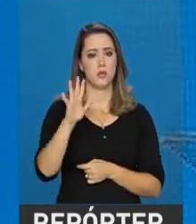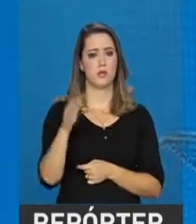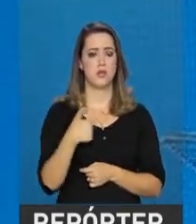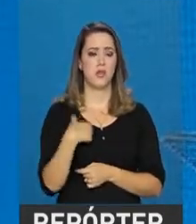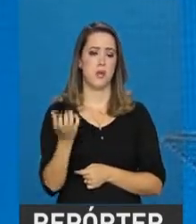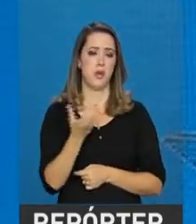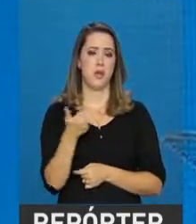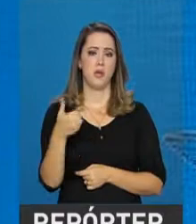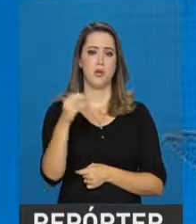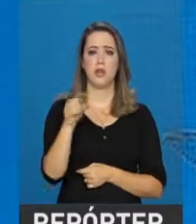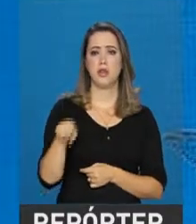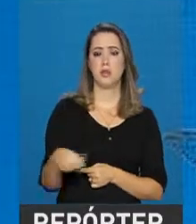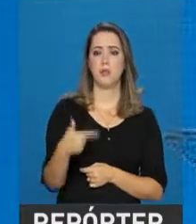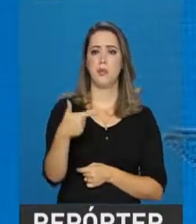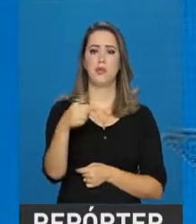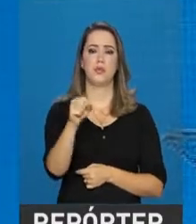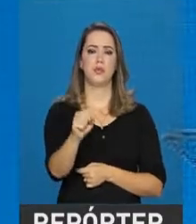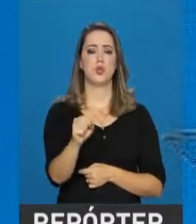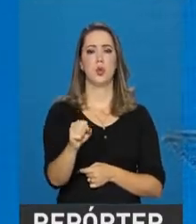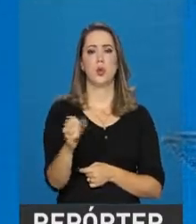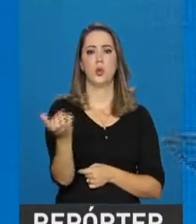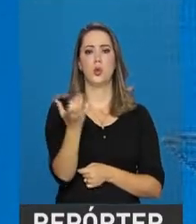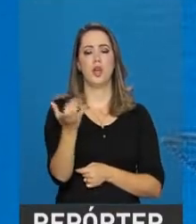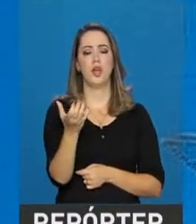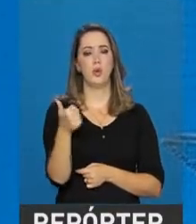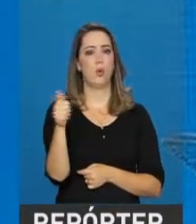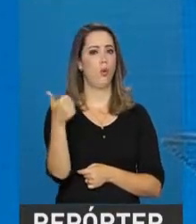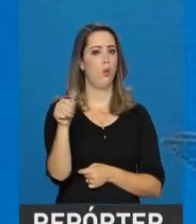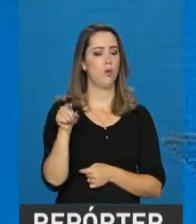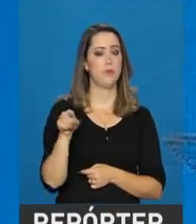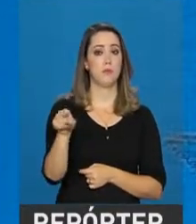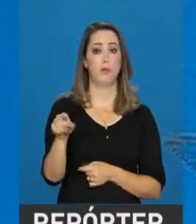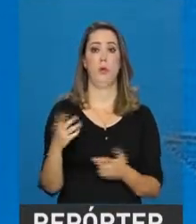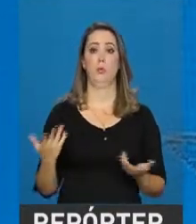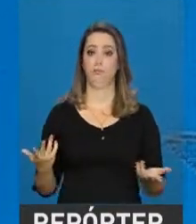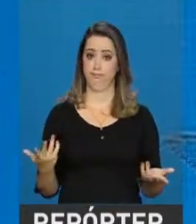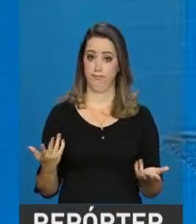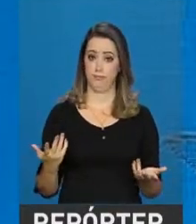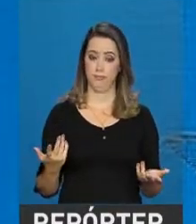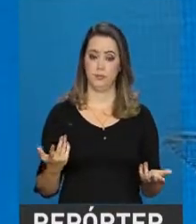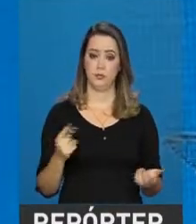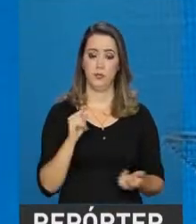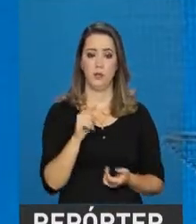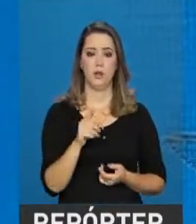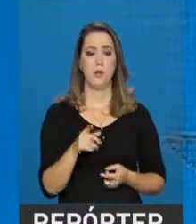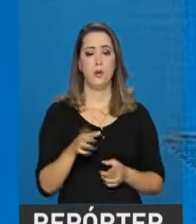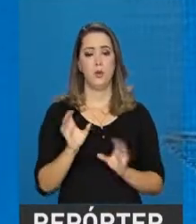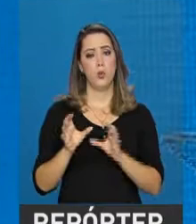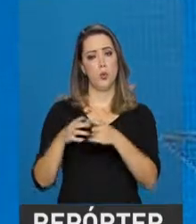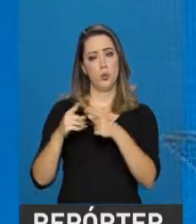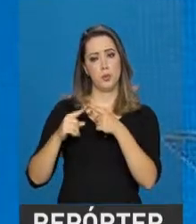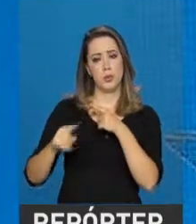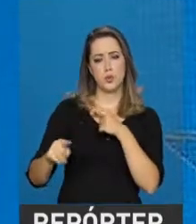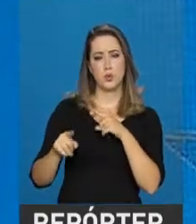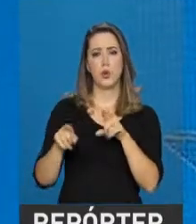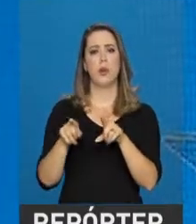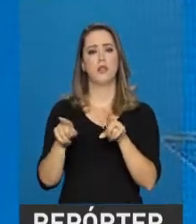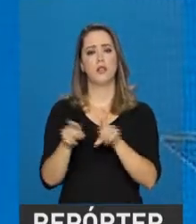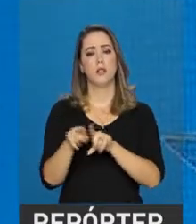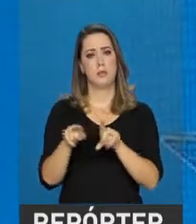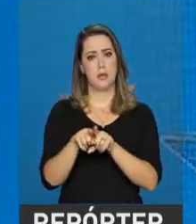28 11 pontos quem saberá dizer também o seguinte eu sou contra esses juros